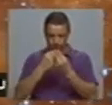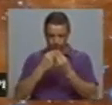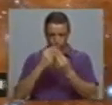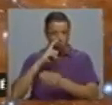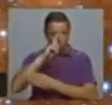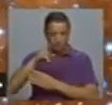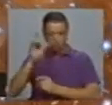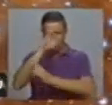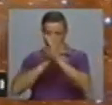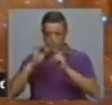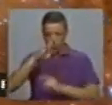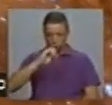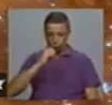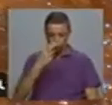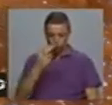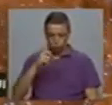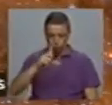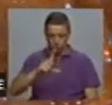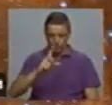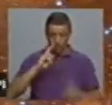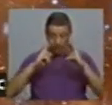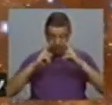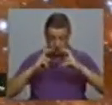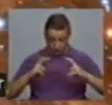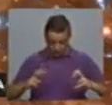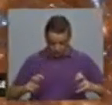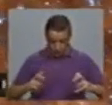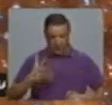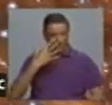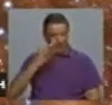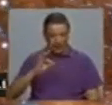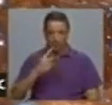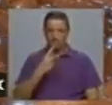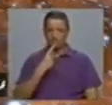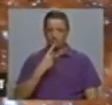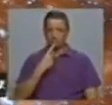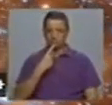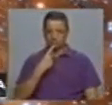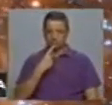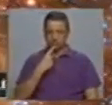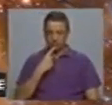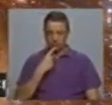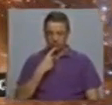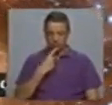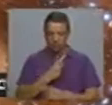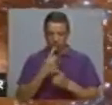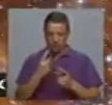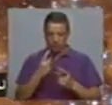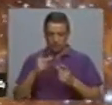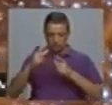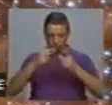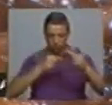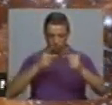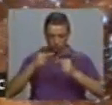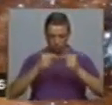Observatório Europeu do Sul. E o que estes investigadores tentaram perceber foi precisamente a proporção de estrelas de